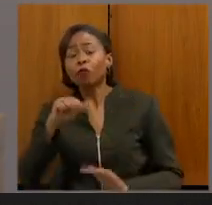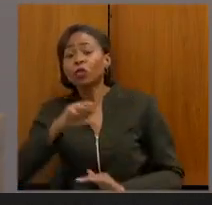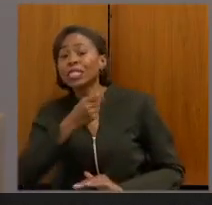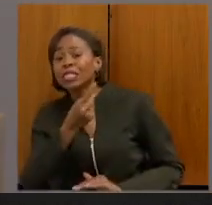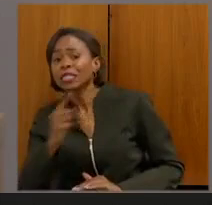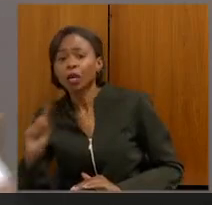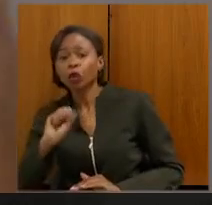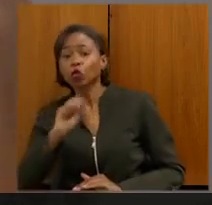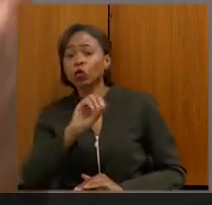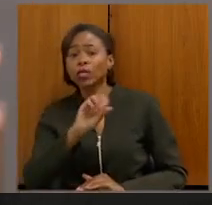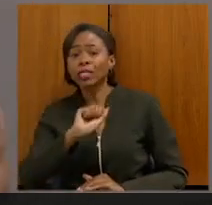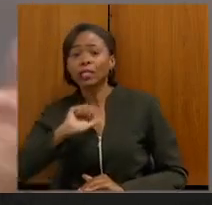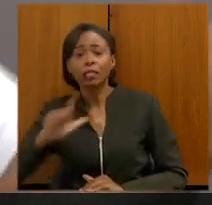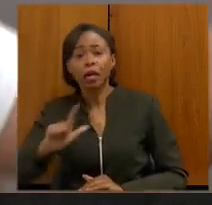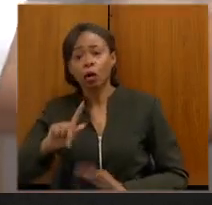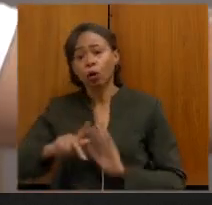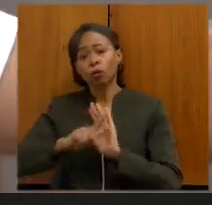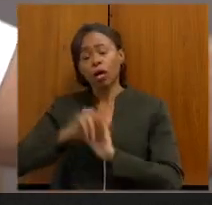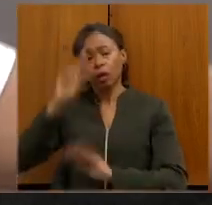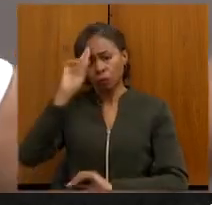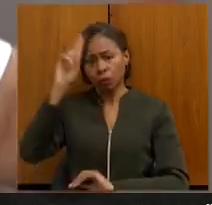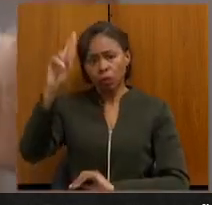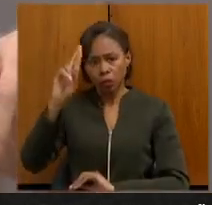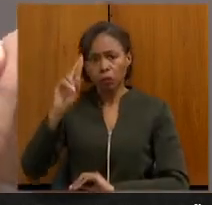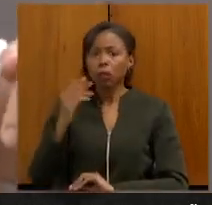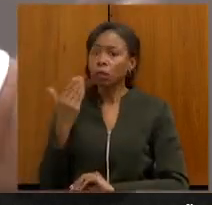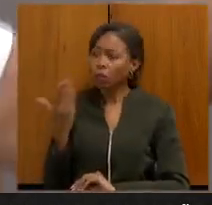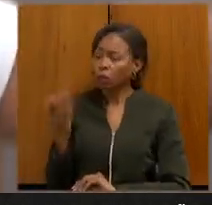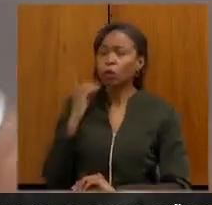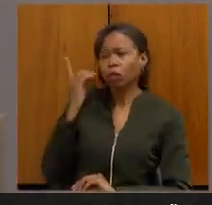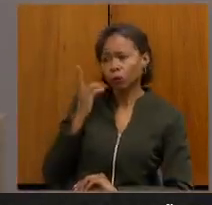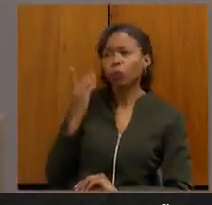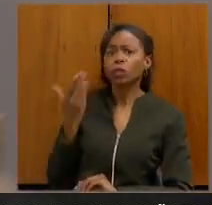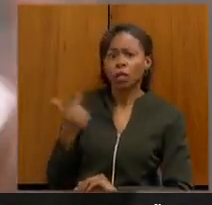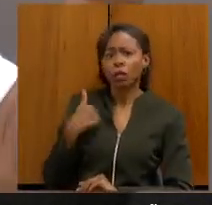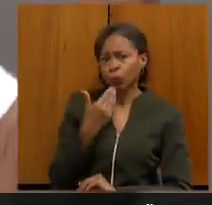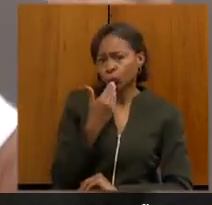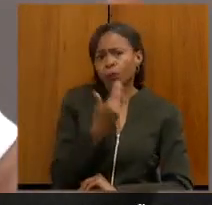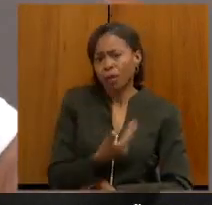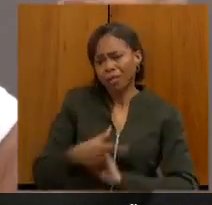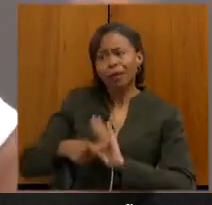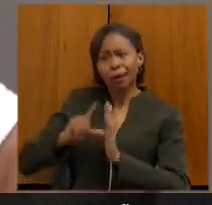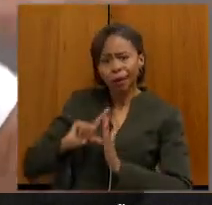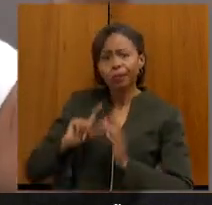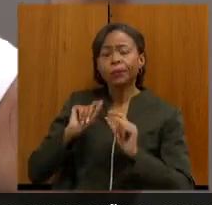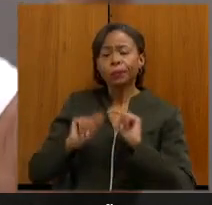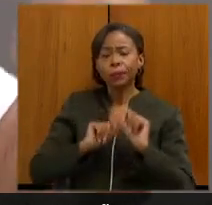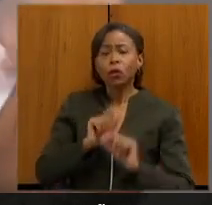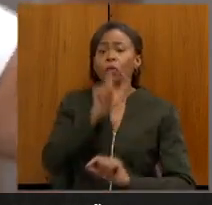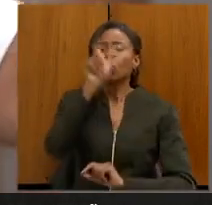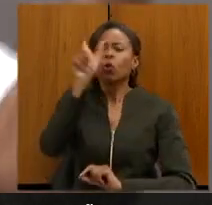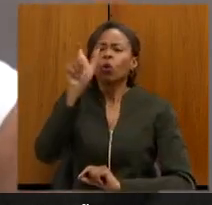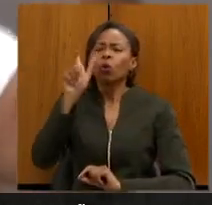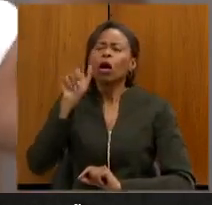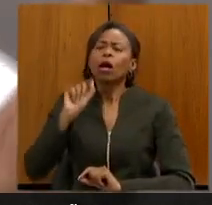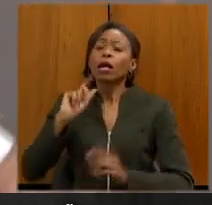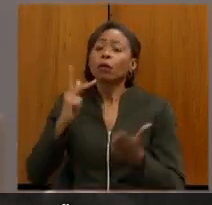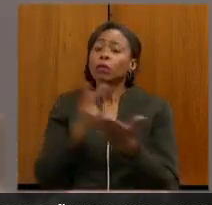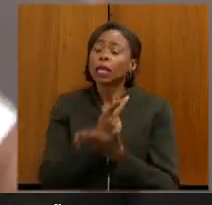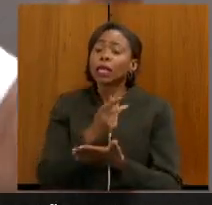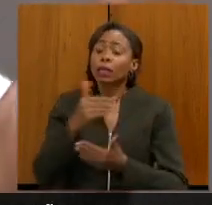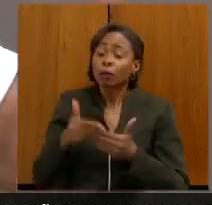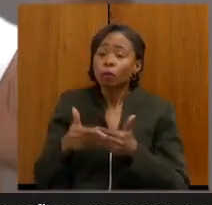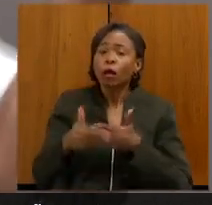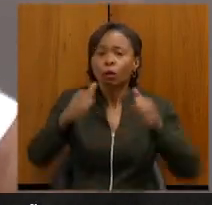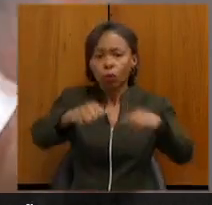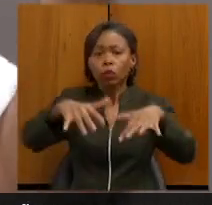social da propriedade isso Deputado André de Jesus até adianta que um pedido de uma uma uma audiência